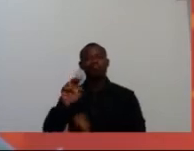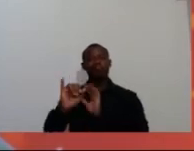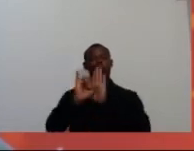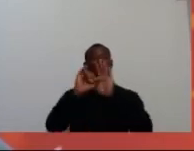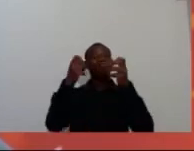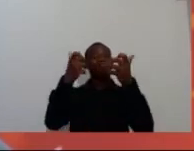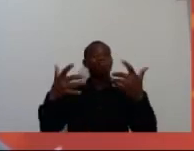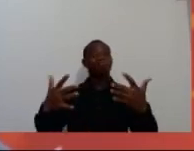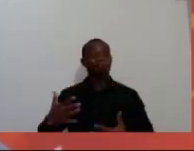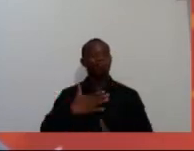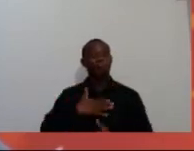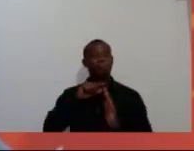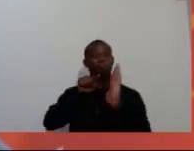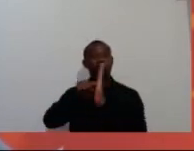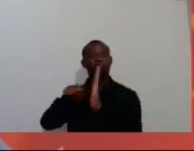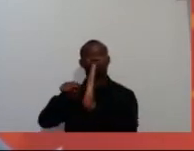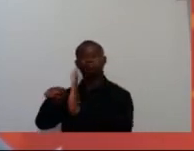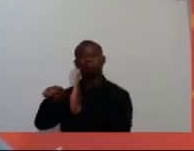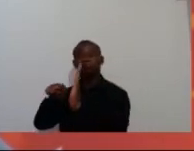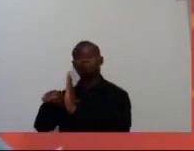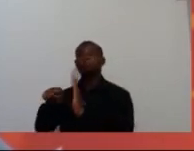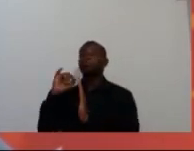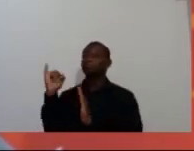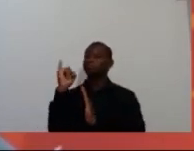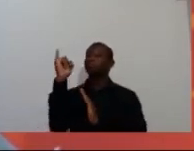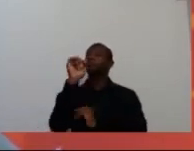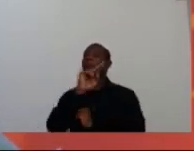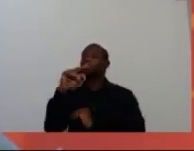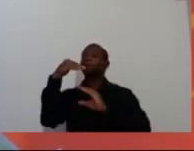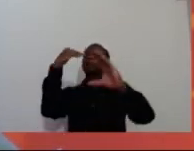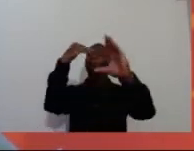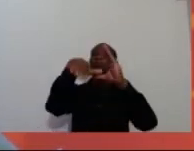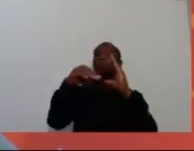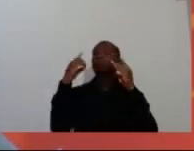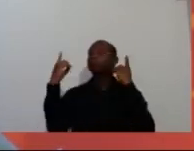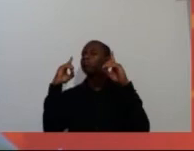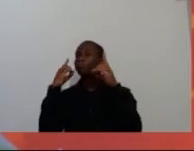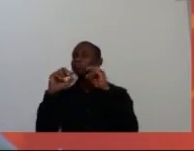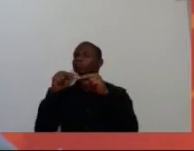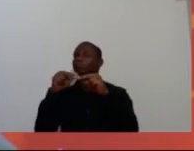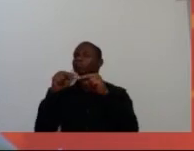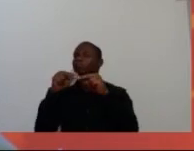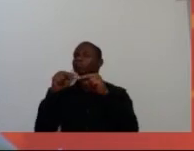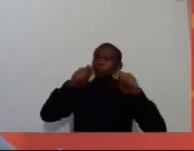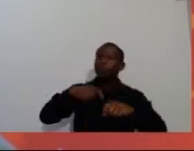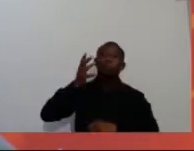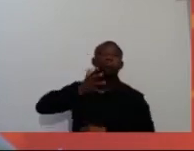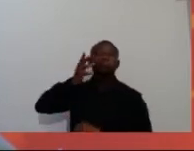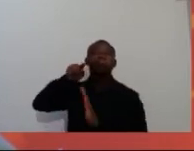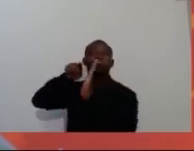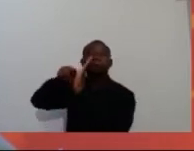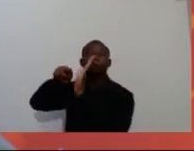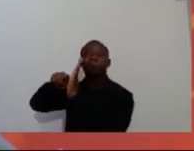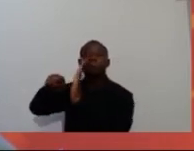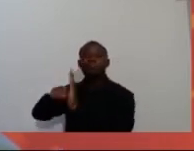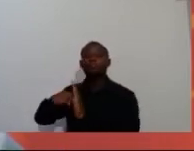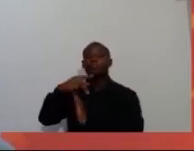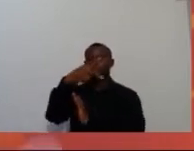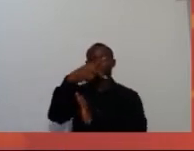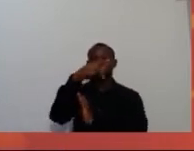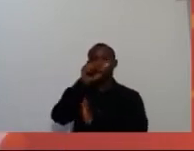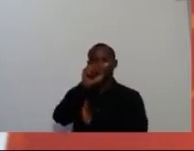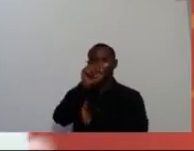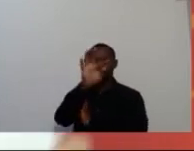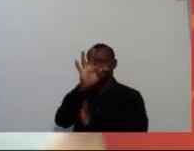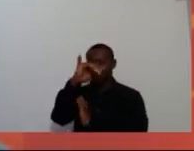interagir, enviar, tirar dúvidas com os nossos palestrantes. A Kátia, nós vamos fazer a conexão com a Kátia já,